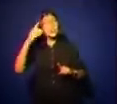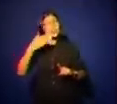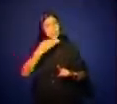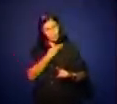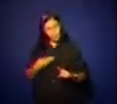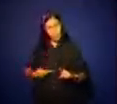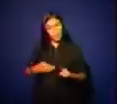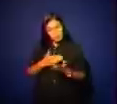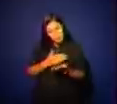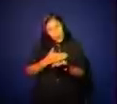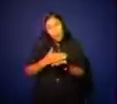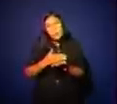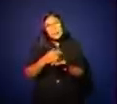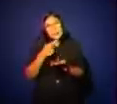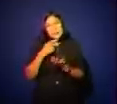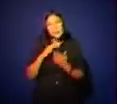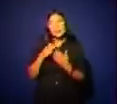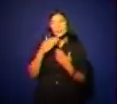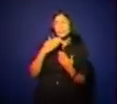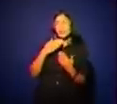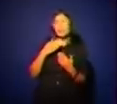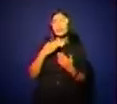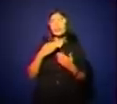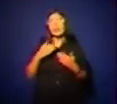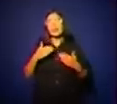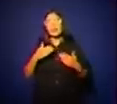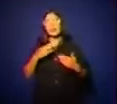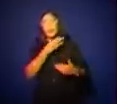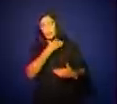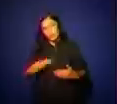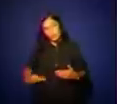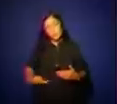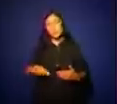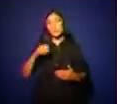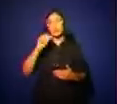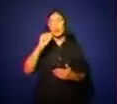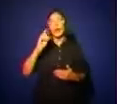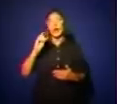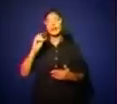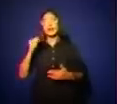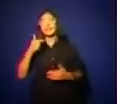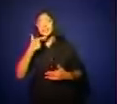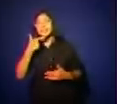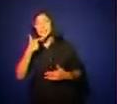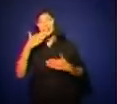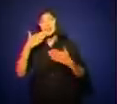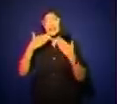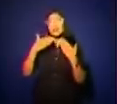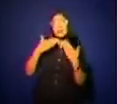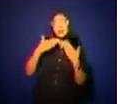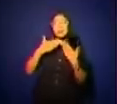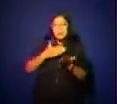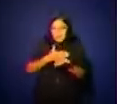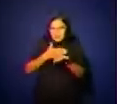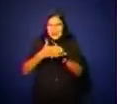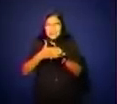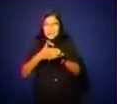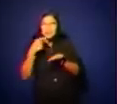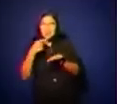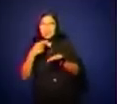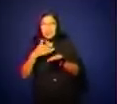enorme do ministro Haddad de falar Olha nós temos aqui né um princípio de seguir